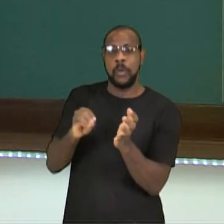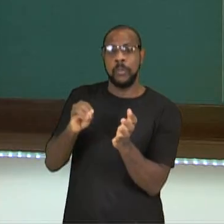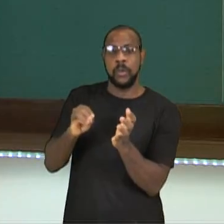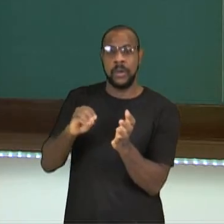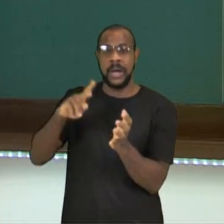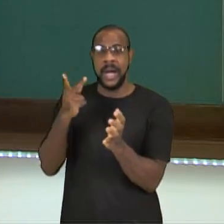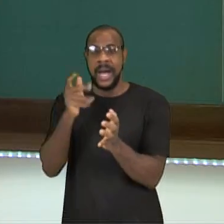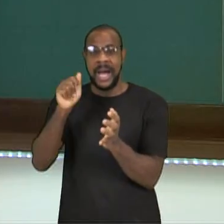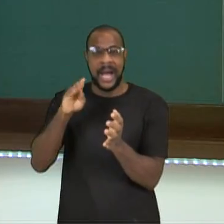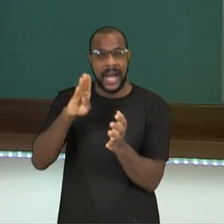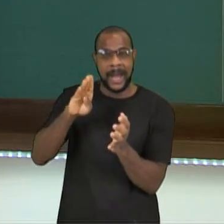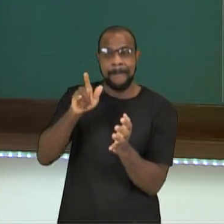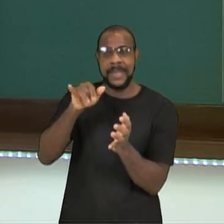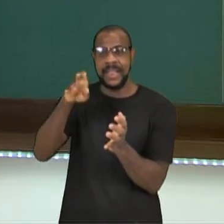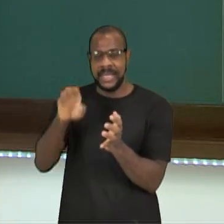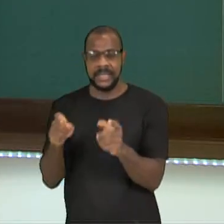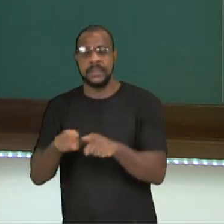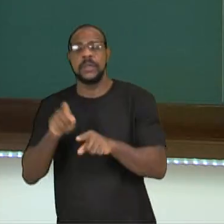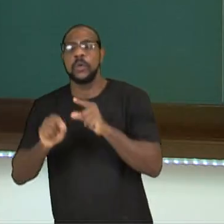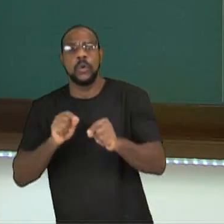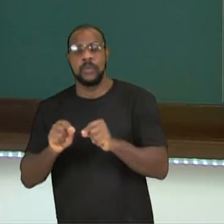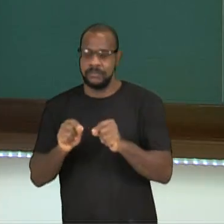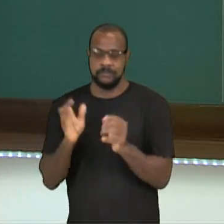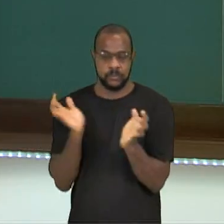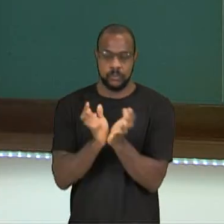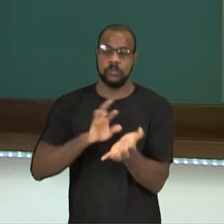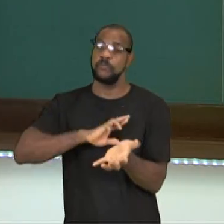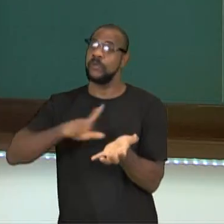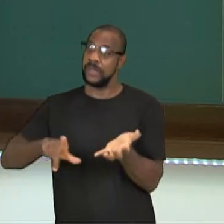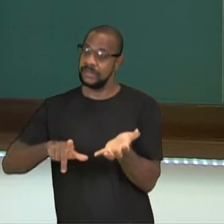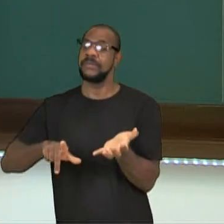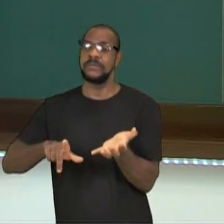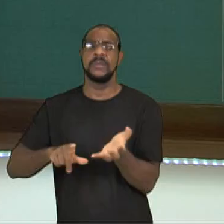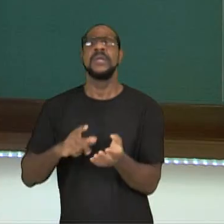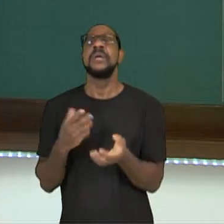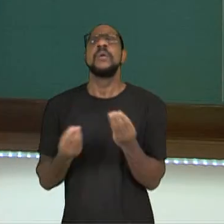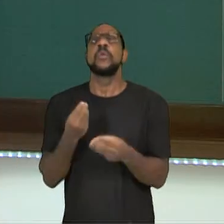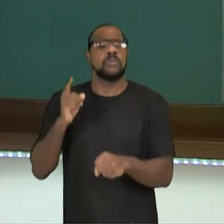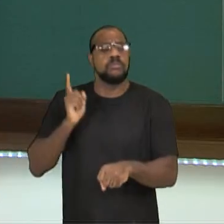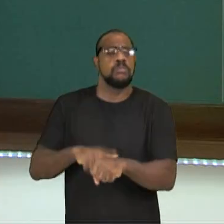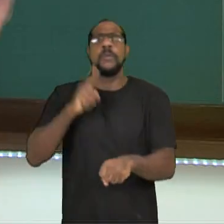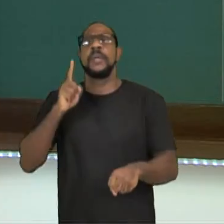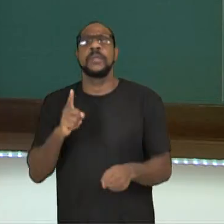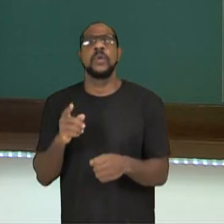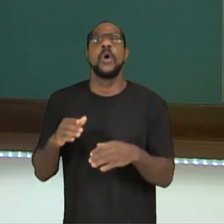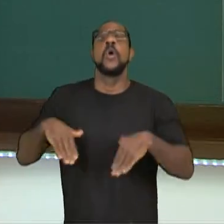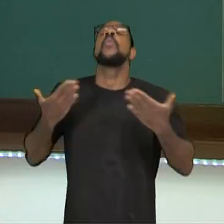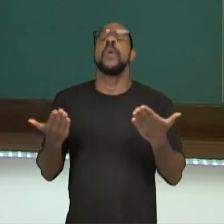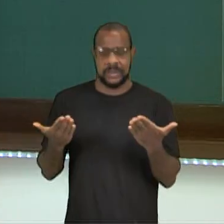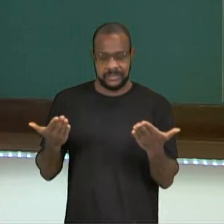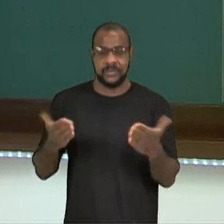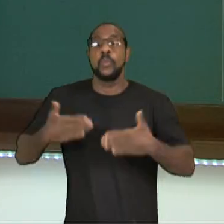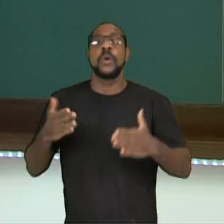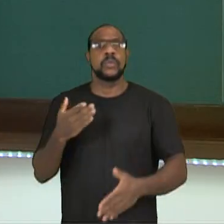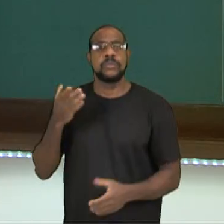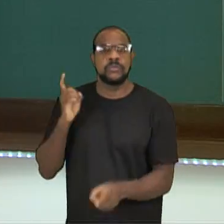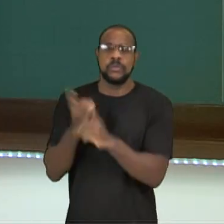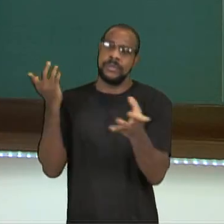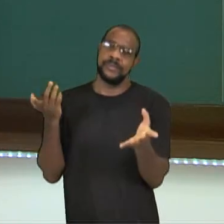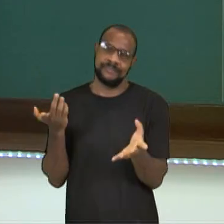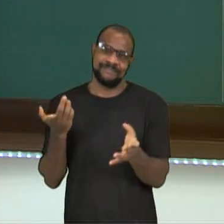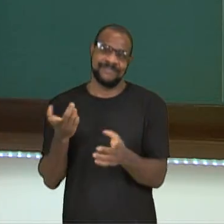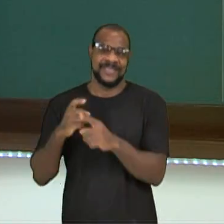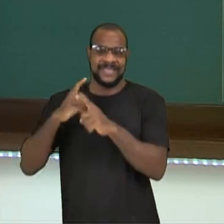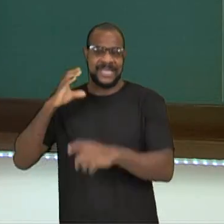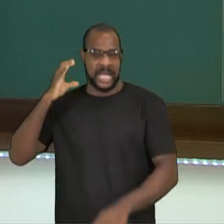habilis, que também não é um Australopithecus nem um Erdipithecus. Em que momento aconteceu essa transformação? A ciência não tem essa resposta, né?